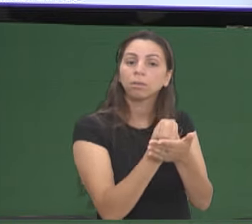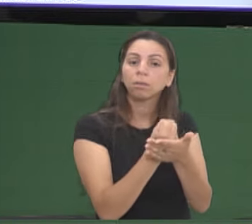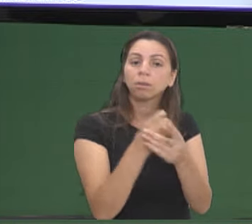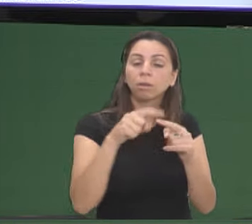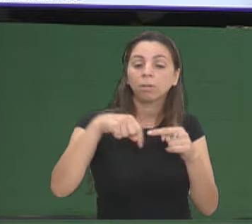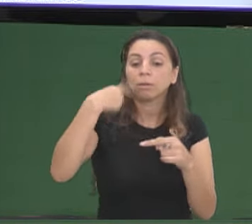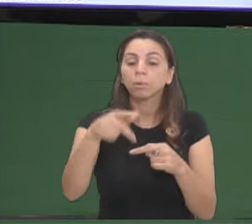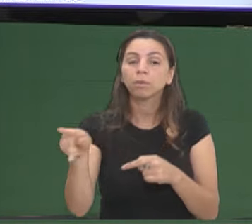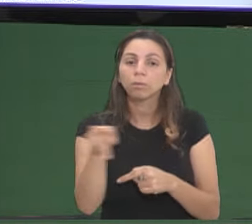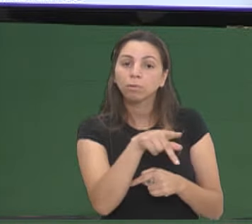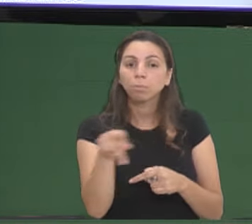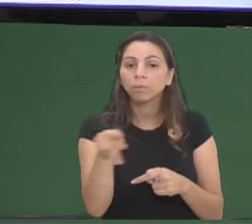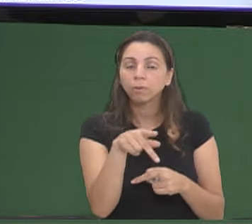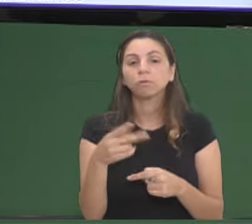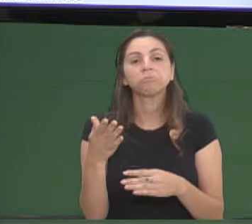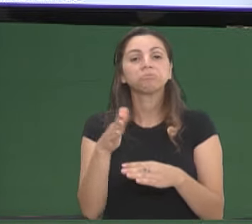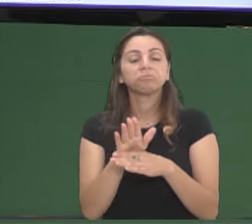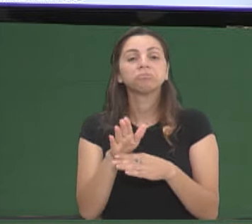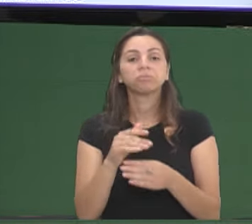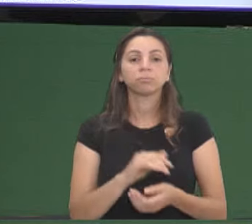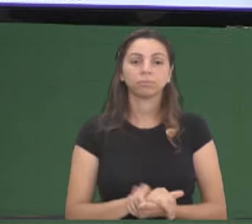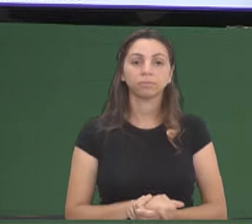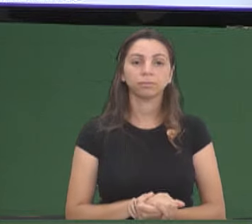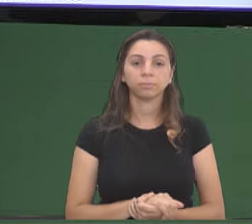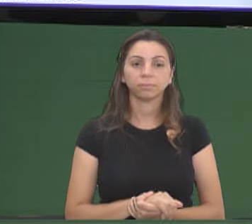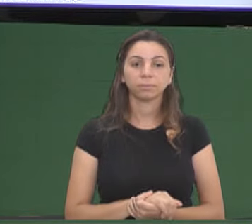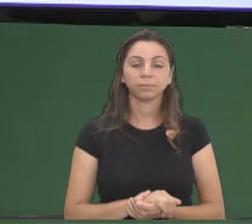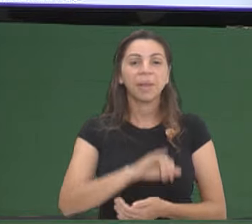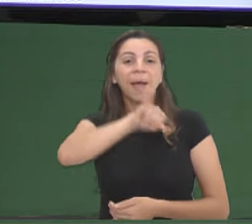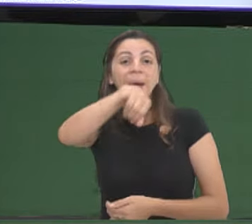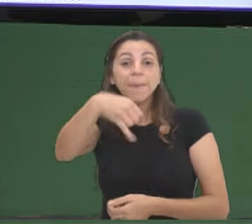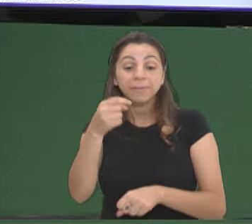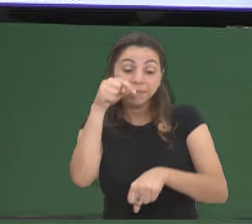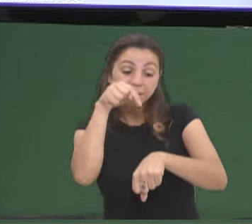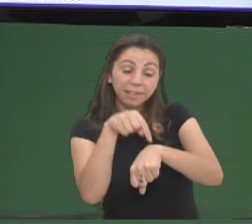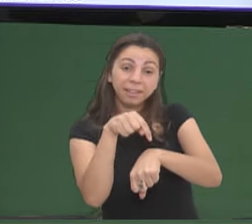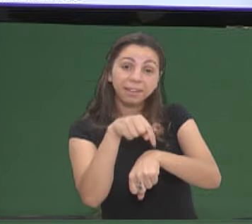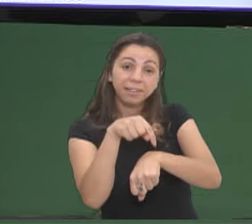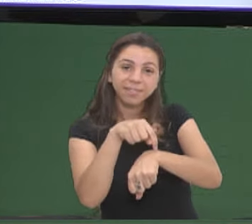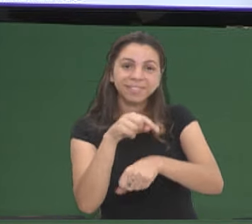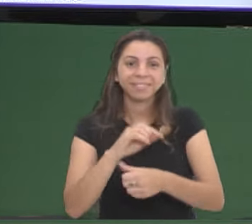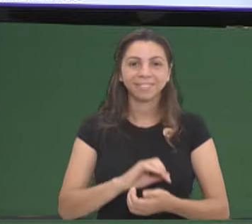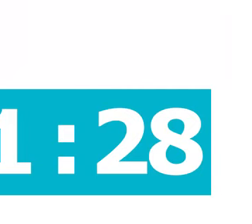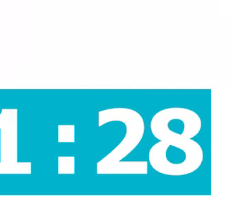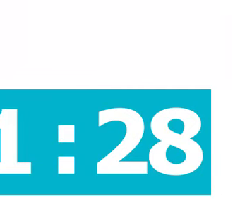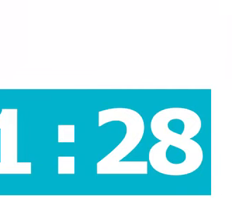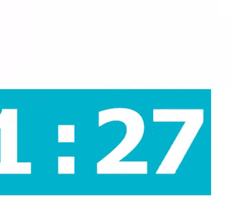vão verificar, certo? Aproveitem esse tempinho que virá a seguir.